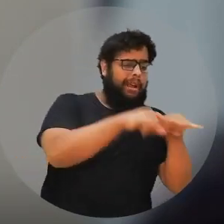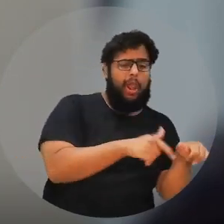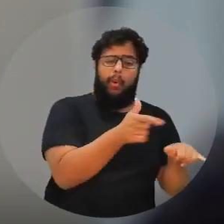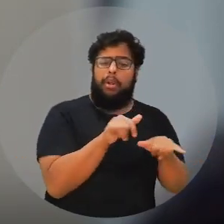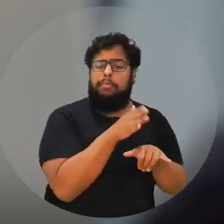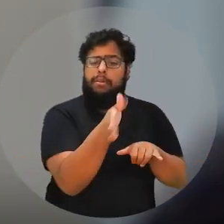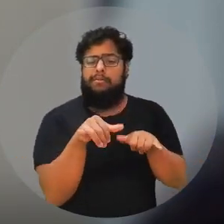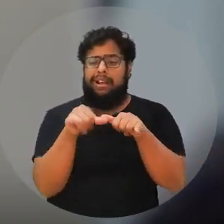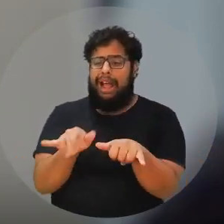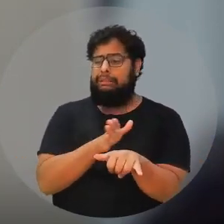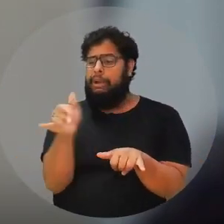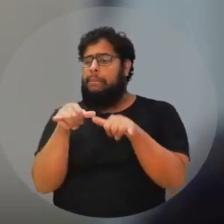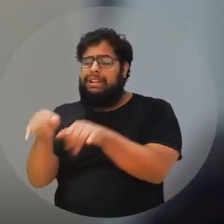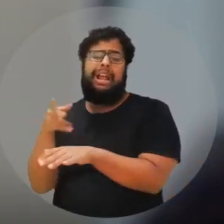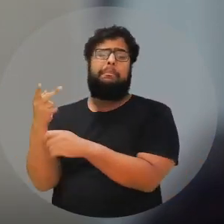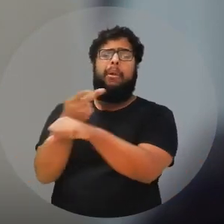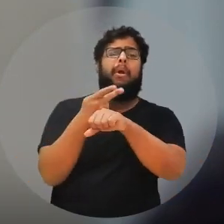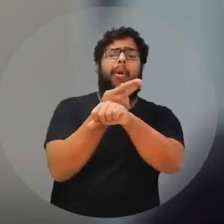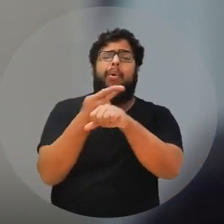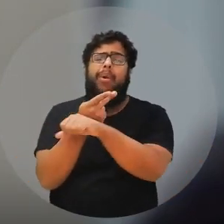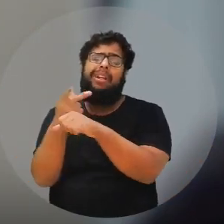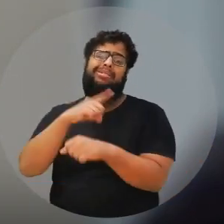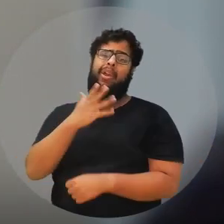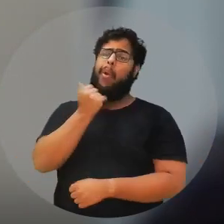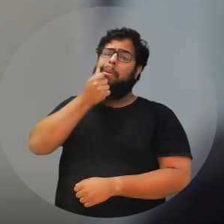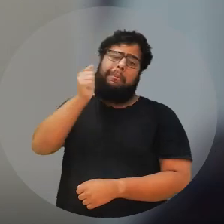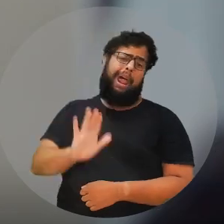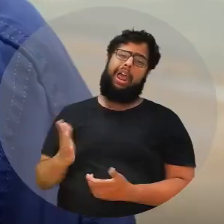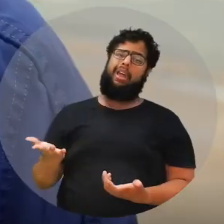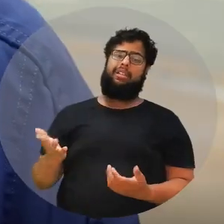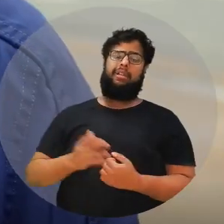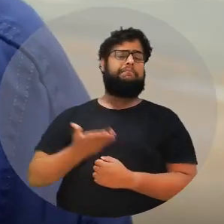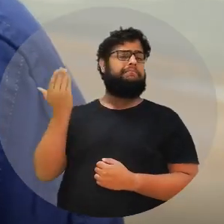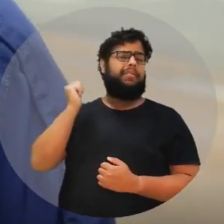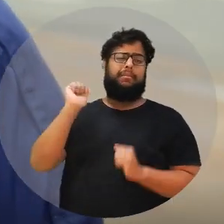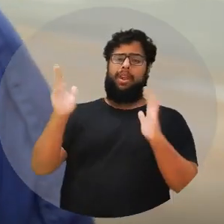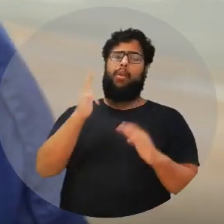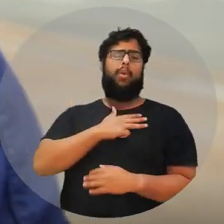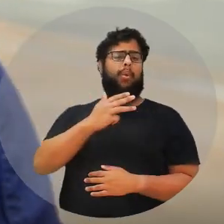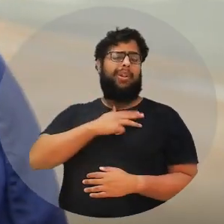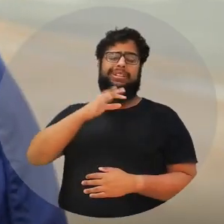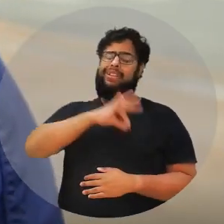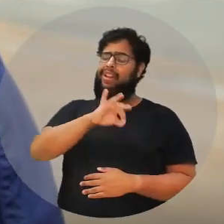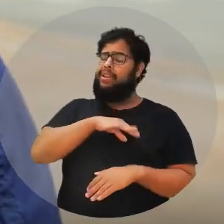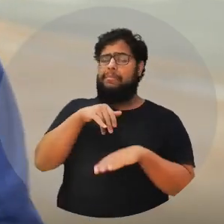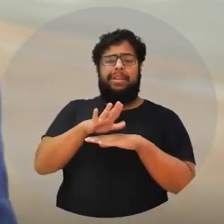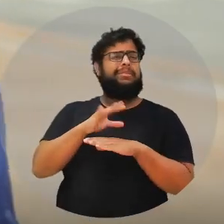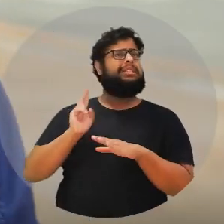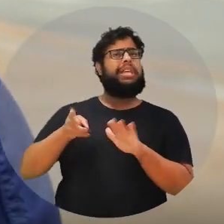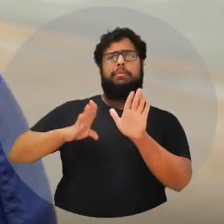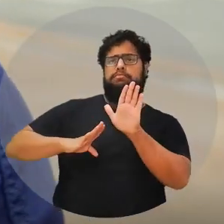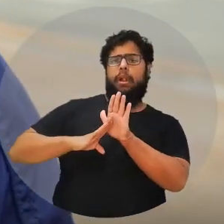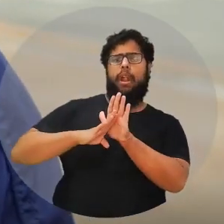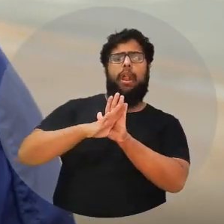que ficar andando de mercado, para achar um alimento mais barato. No tempo do Lula, o salário mínimo sempre foi acima